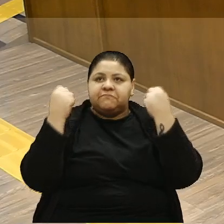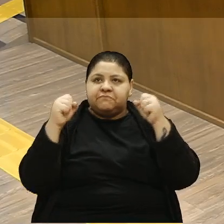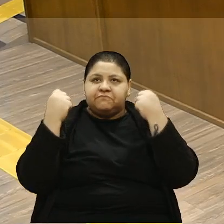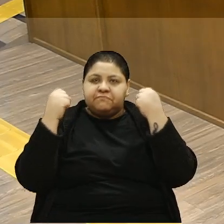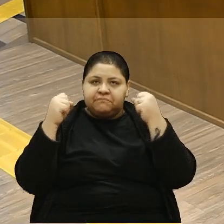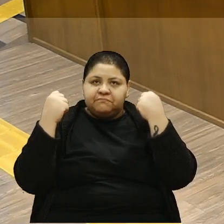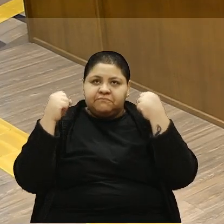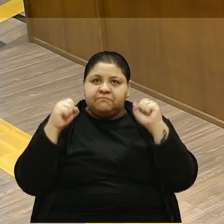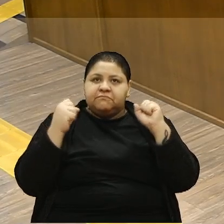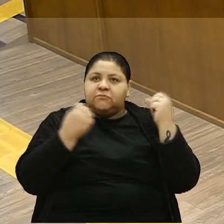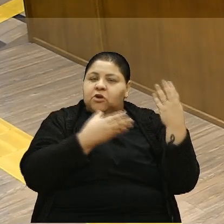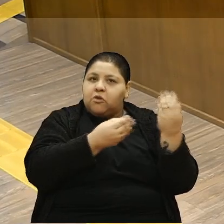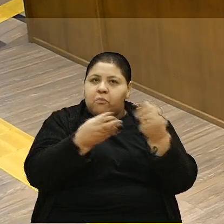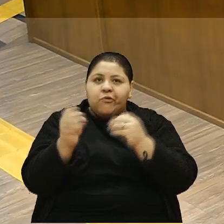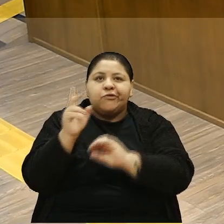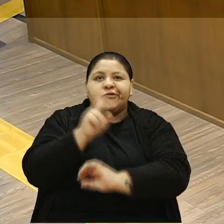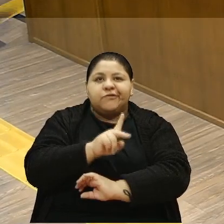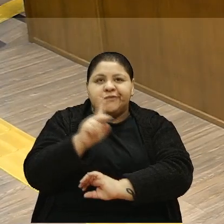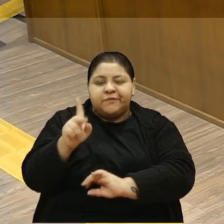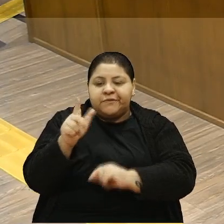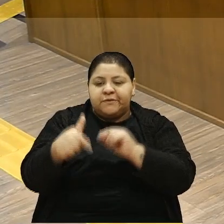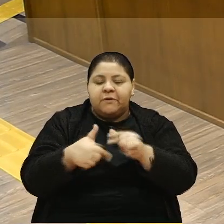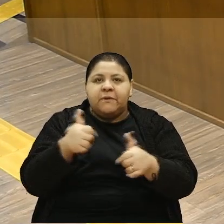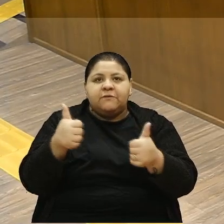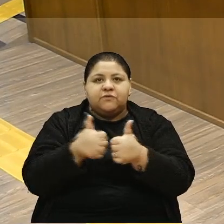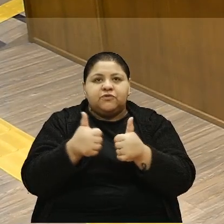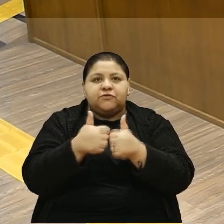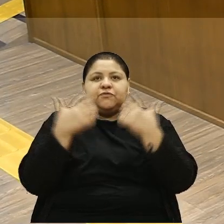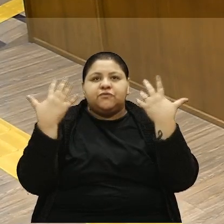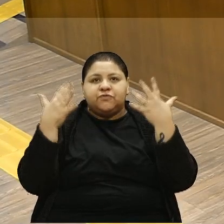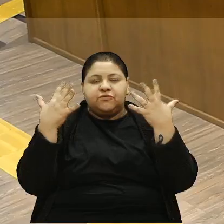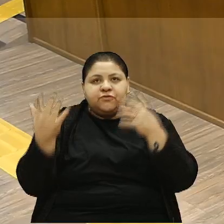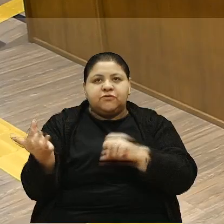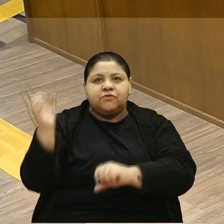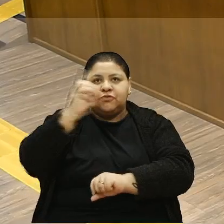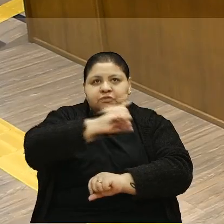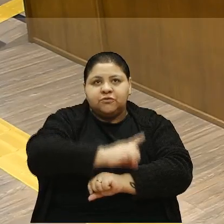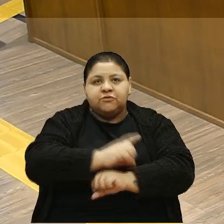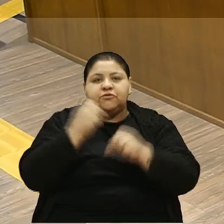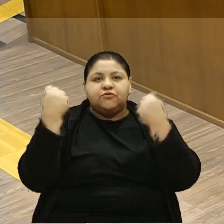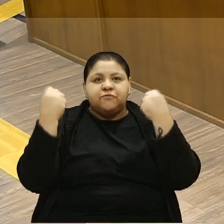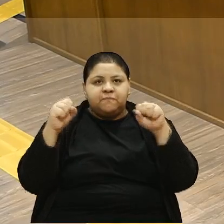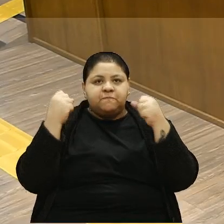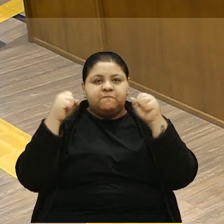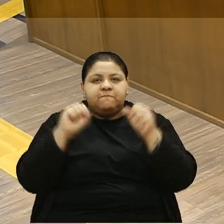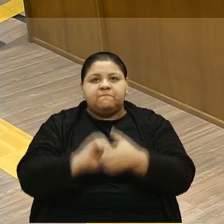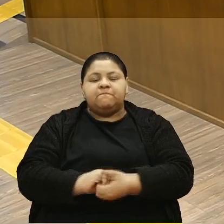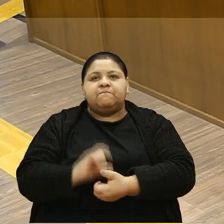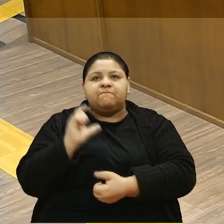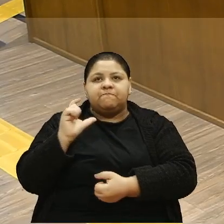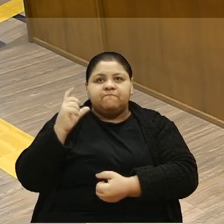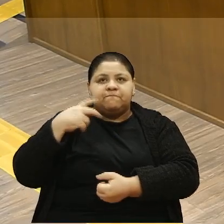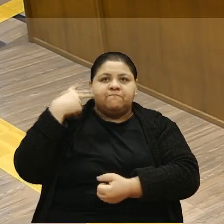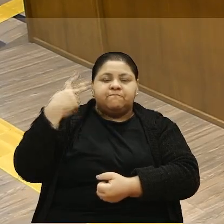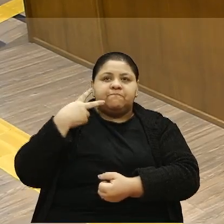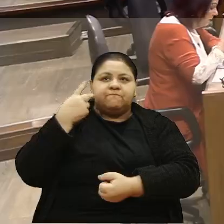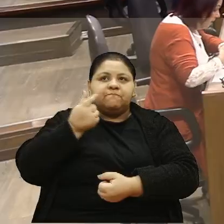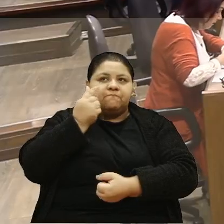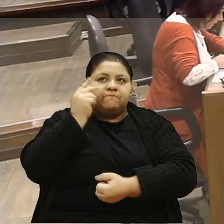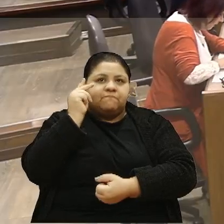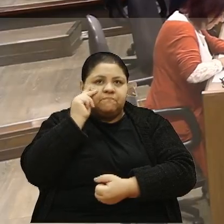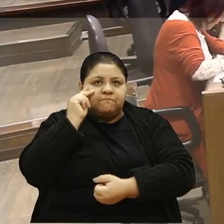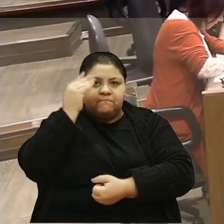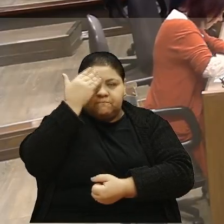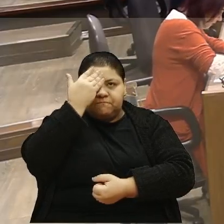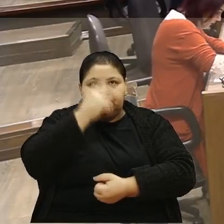tantos colegas professores que trabalhamos juntos. Parabéns pelo Dia do Educador Físico. Com a palavra, vereador Cláudio Libardi. Muito